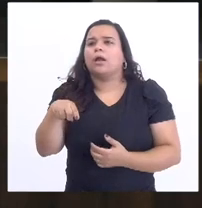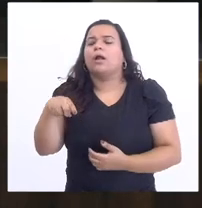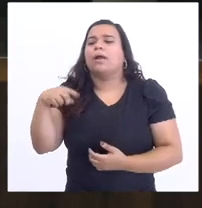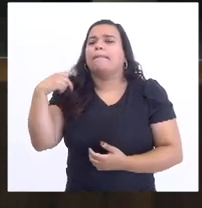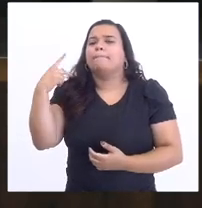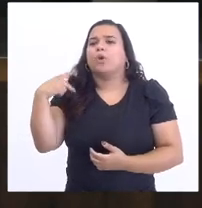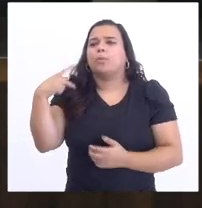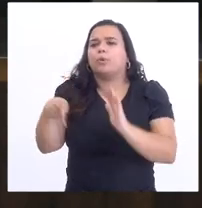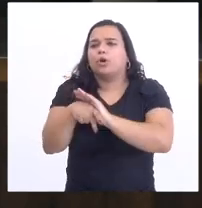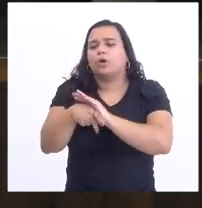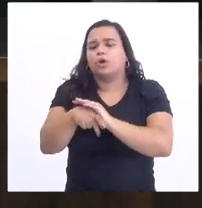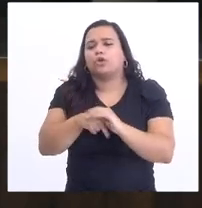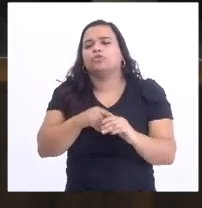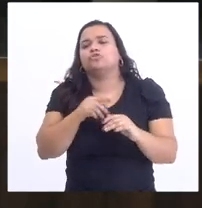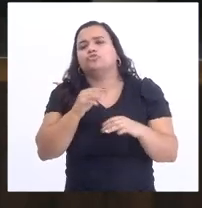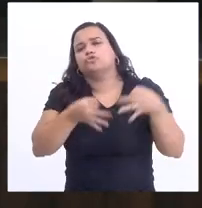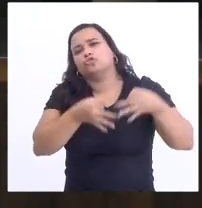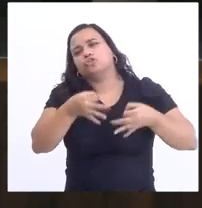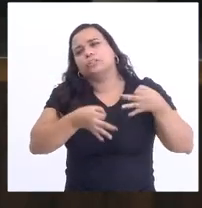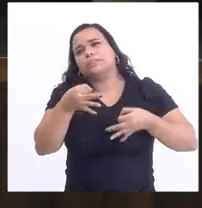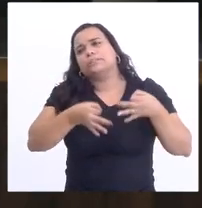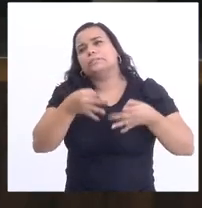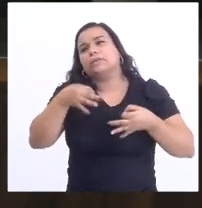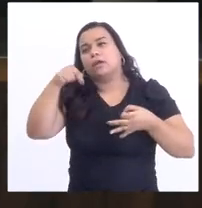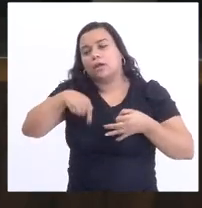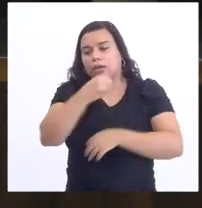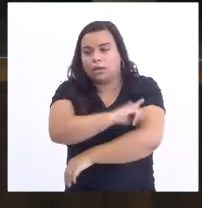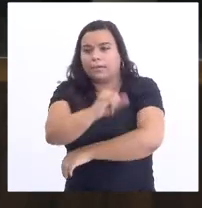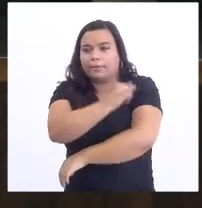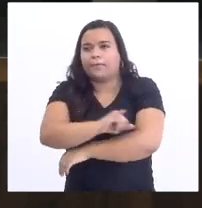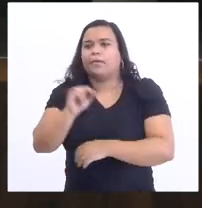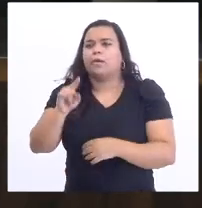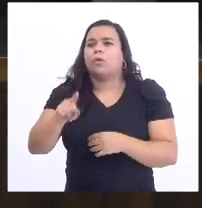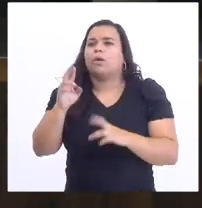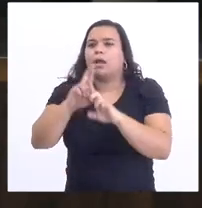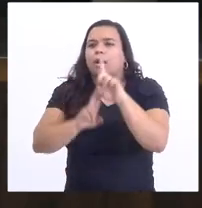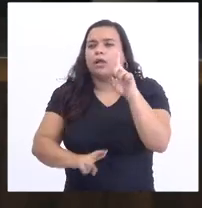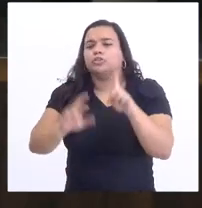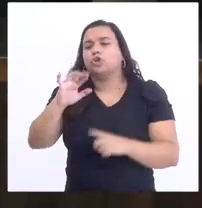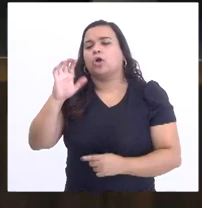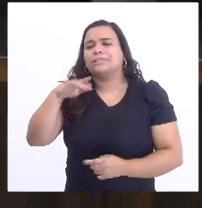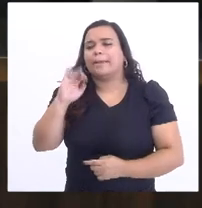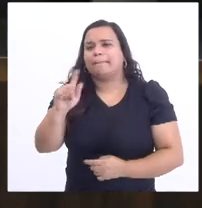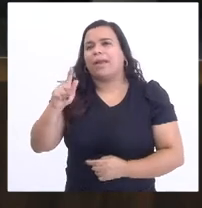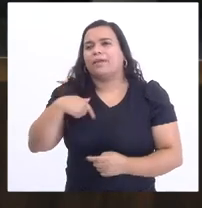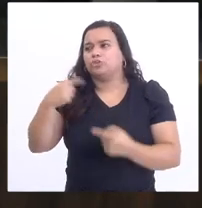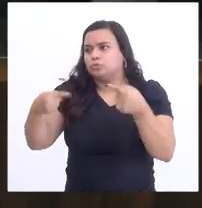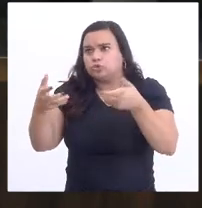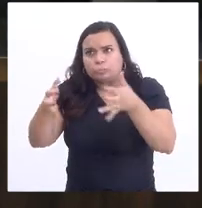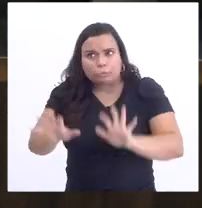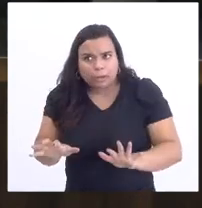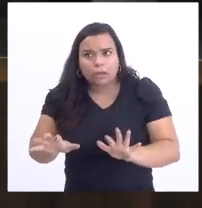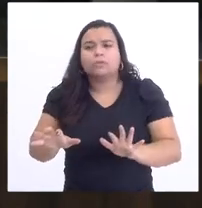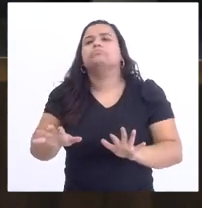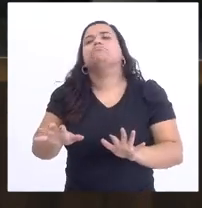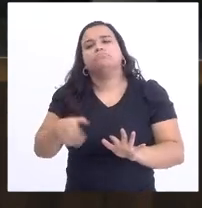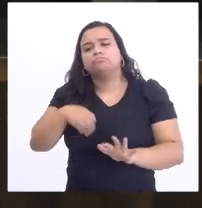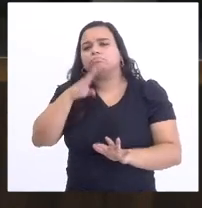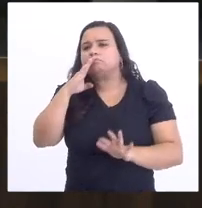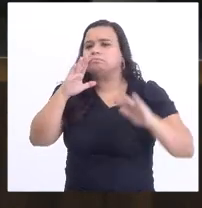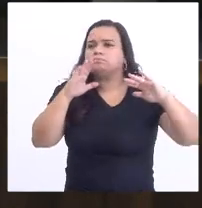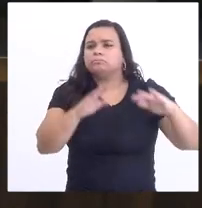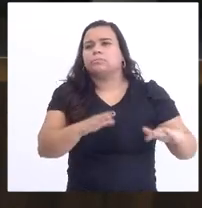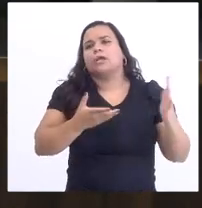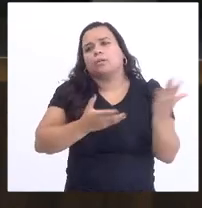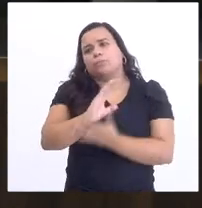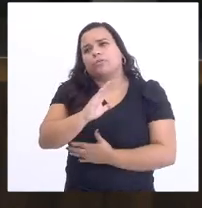Externas, favorável, relator, deputado Rosenberg Reis. Em discussão, não havendo que queira discutir, encerra a discussão, em votação, se os que aprovam permaneçam como estão